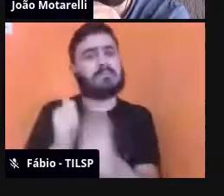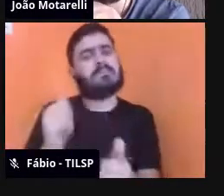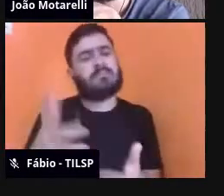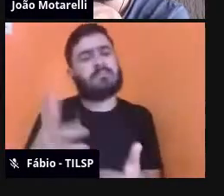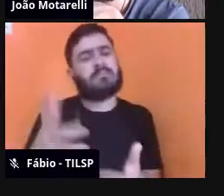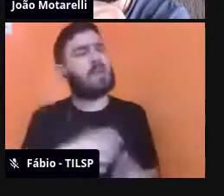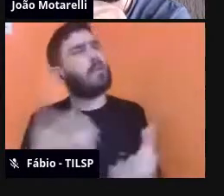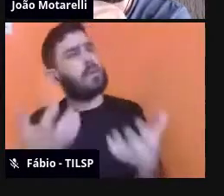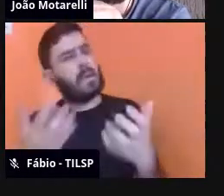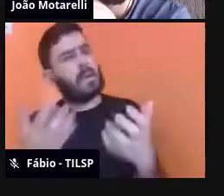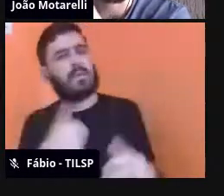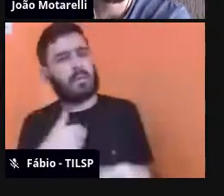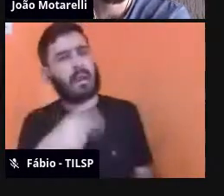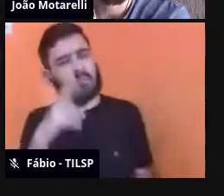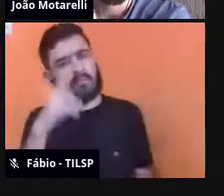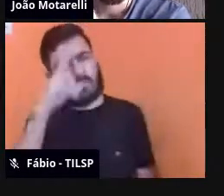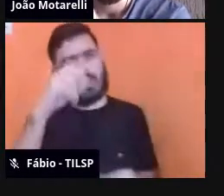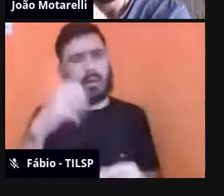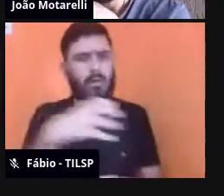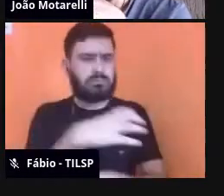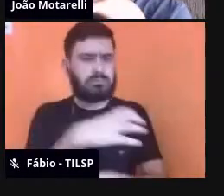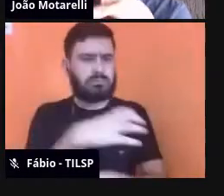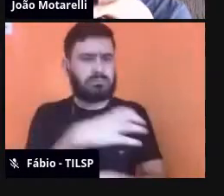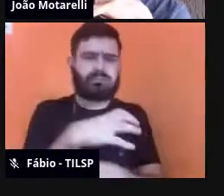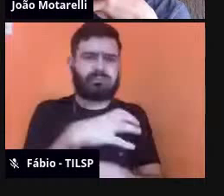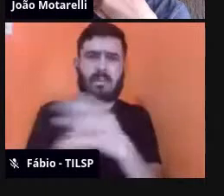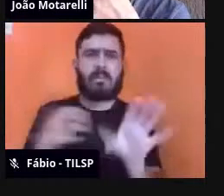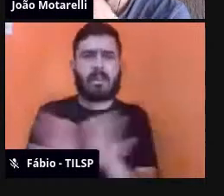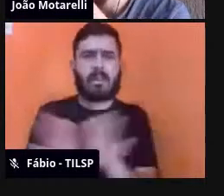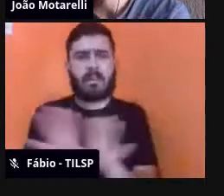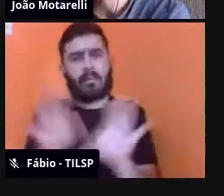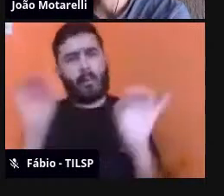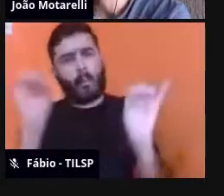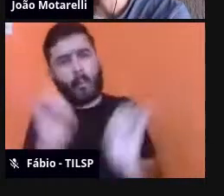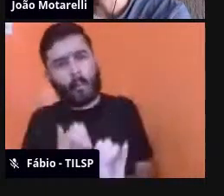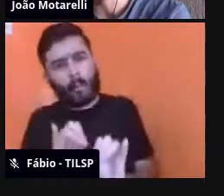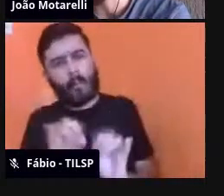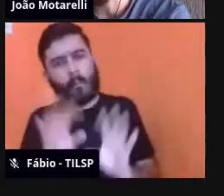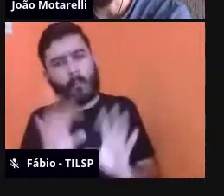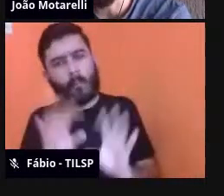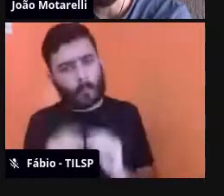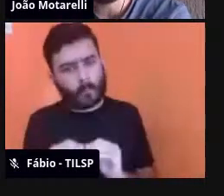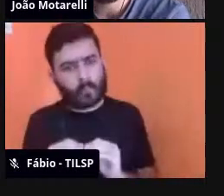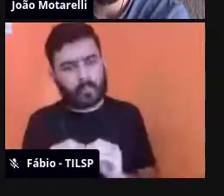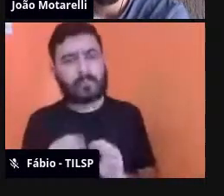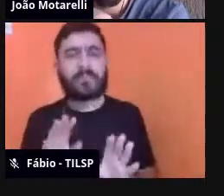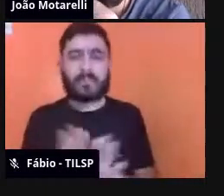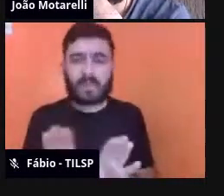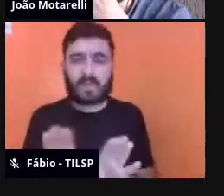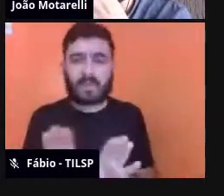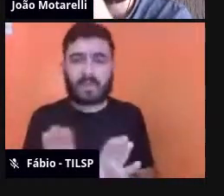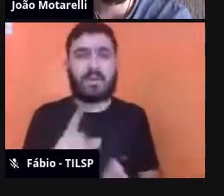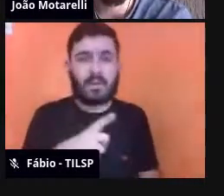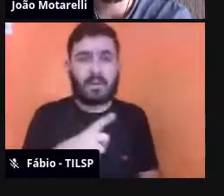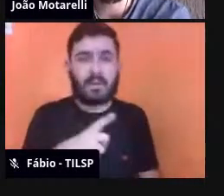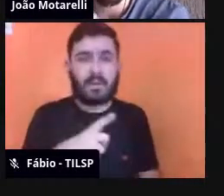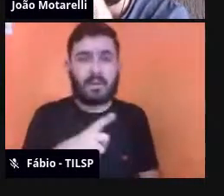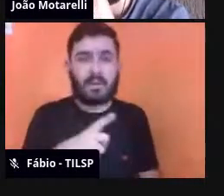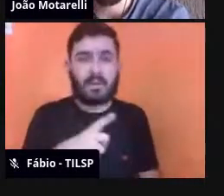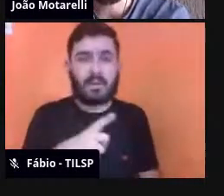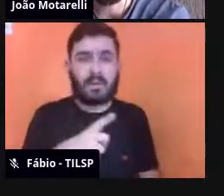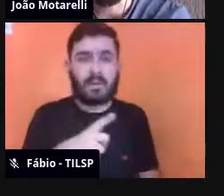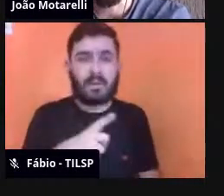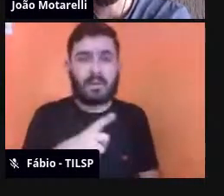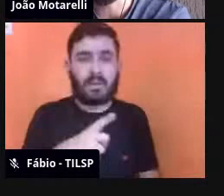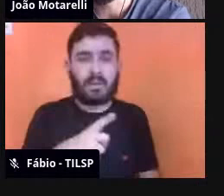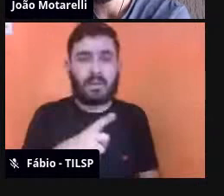forte, né? E dar uma secada. Ou seja, os indivíduos querem hipertrofia e perda de gordura, eles querem simplesmente